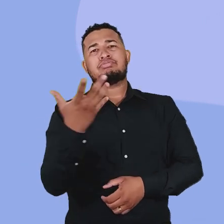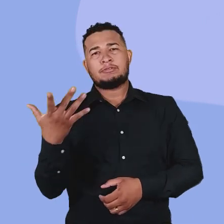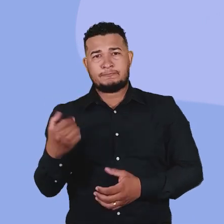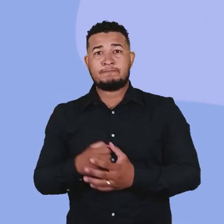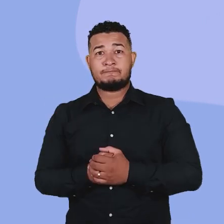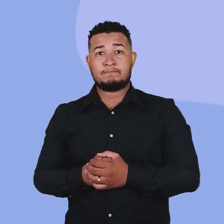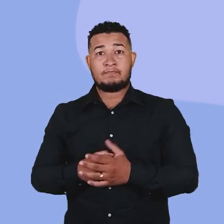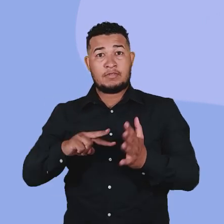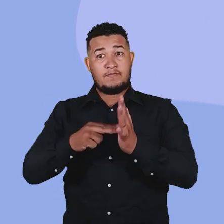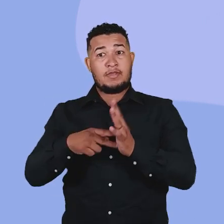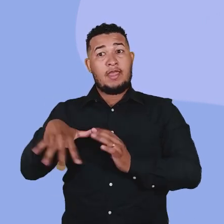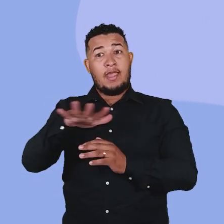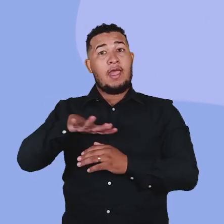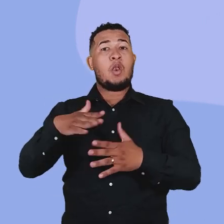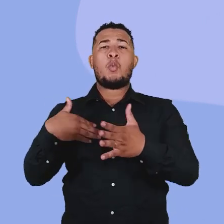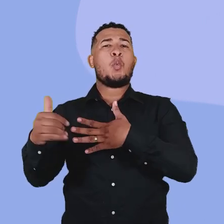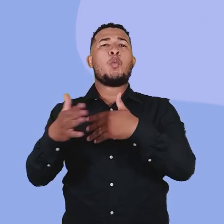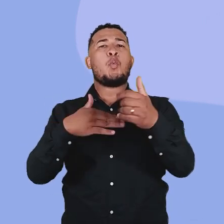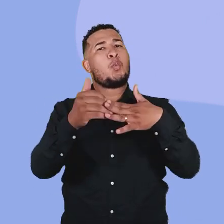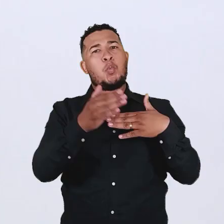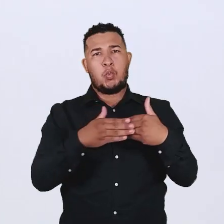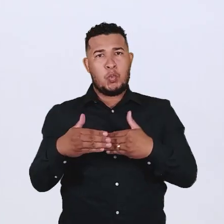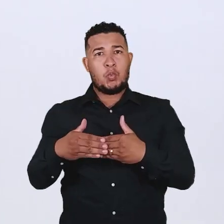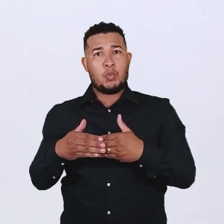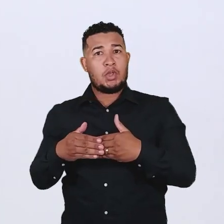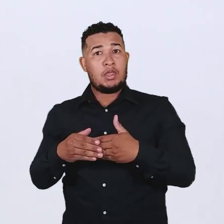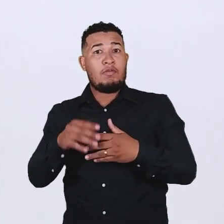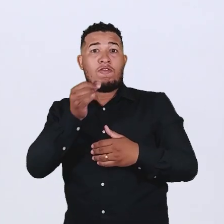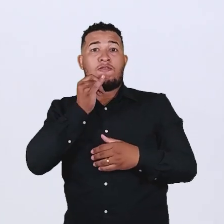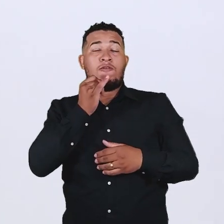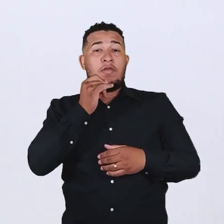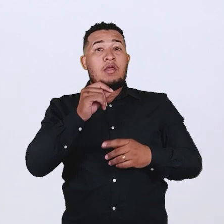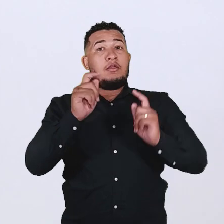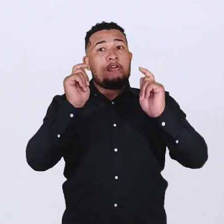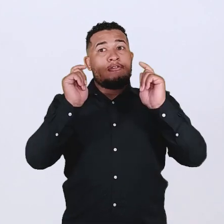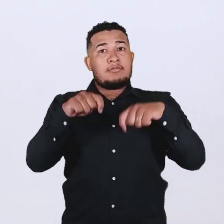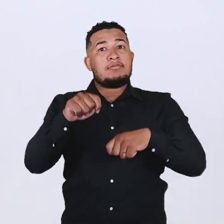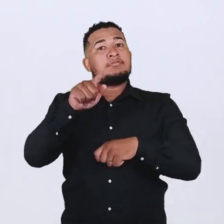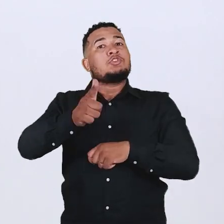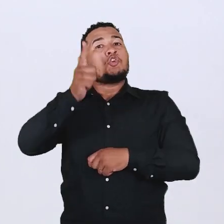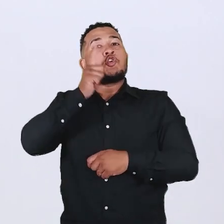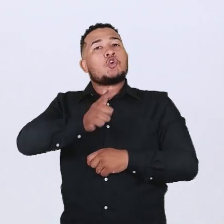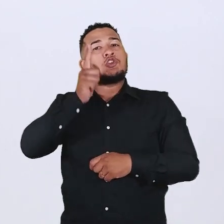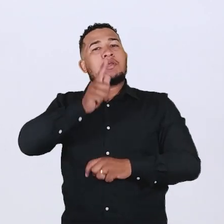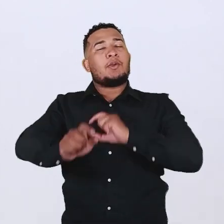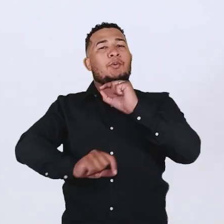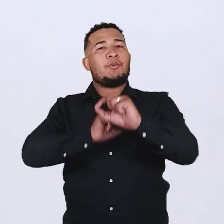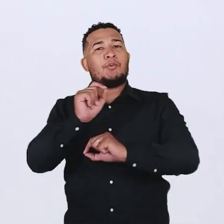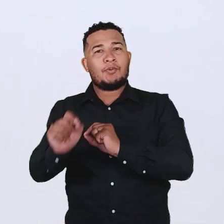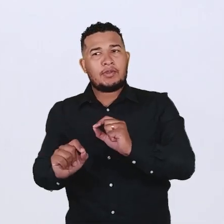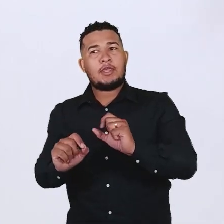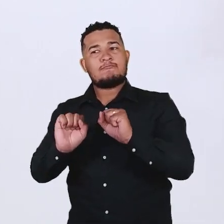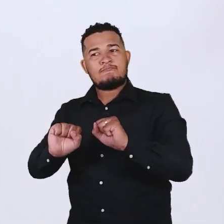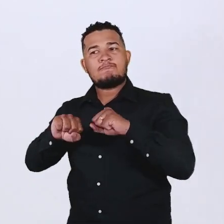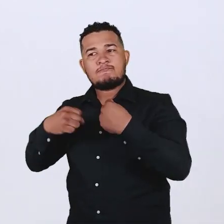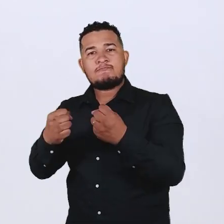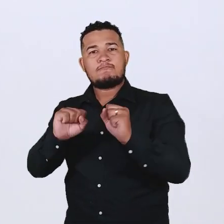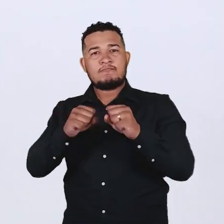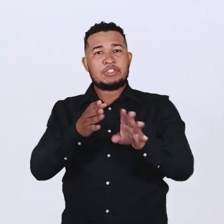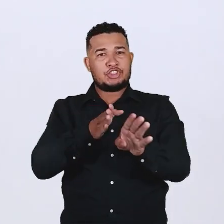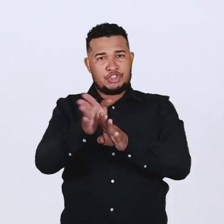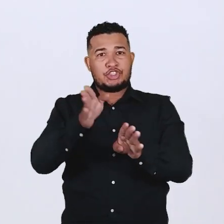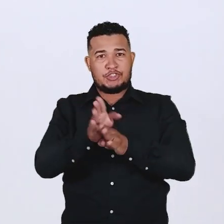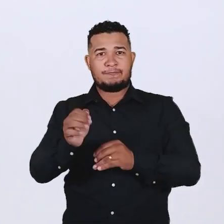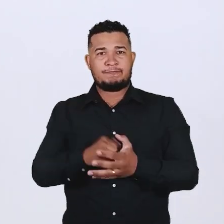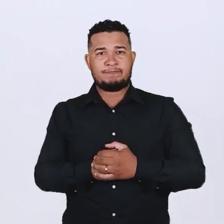vida. Então, em qualquer área, pode focar aqui em mim, em qualquer área você consegue estar trabalhando